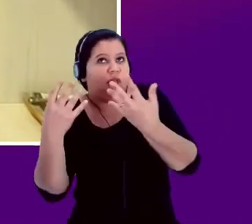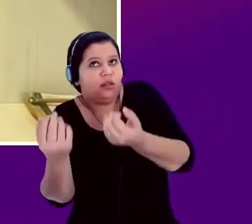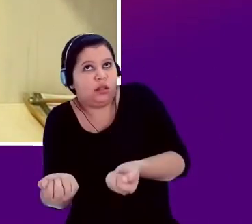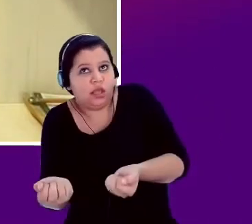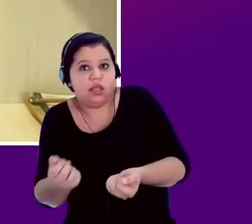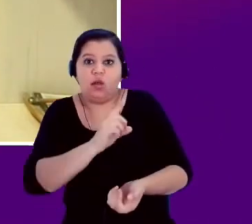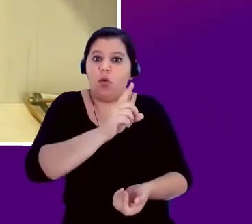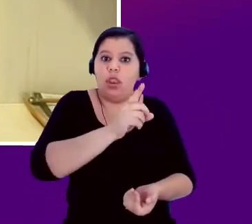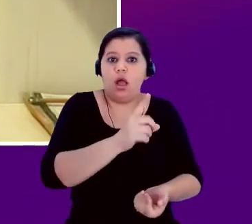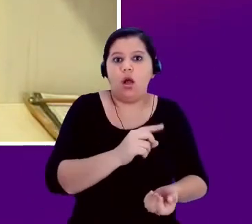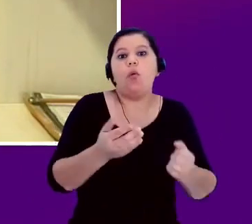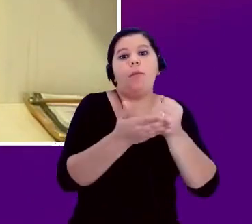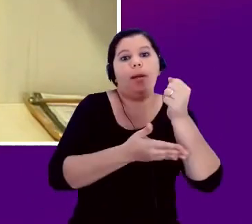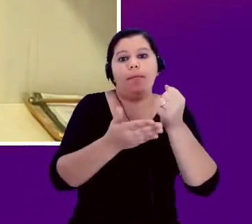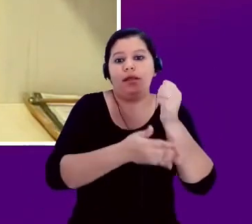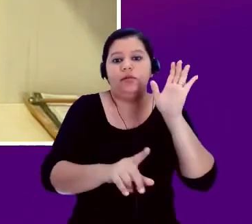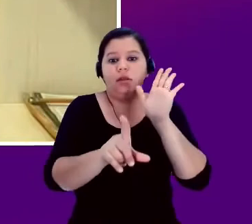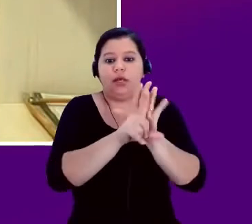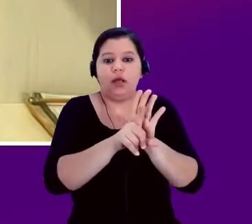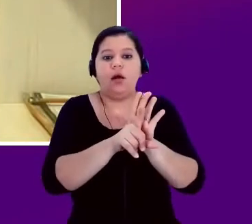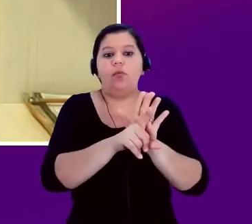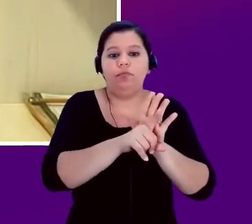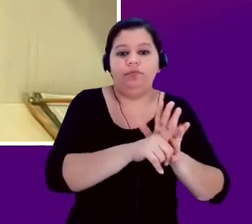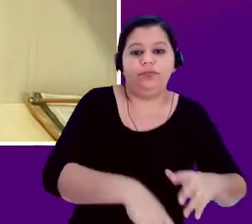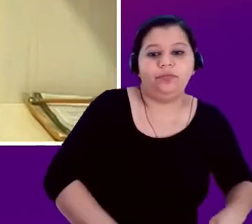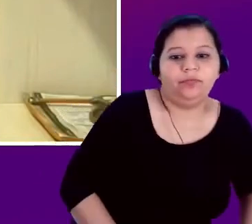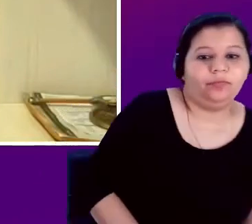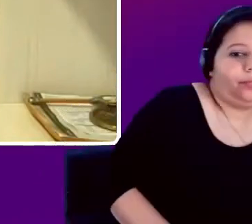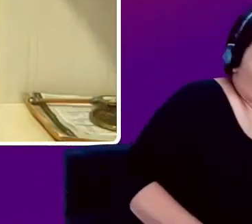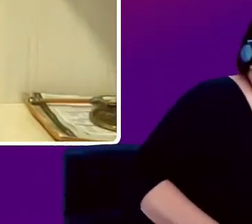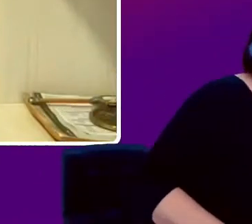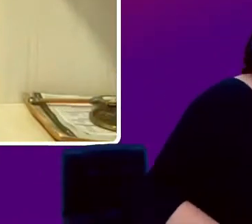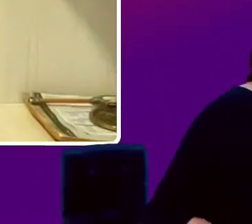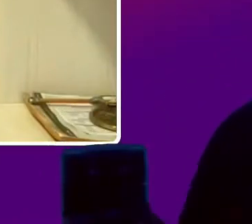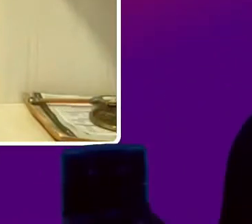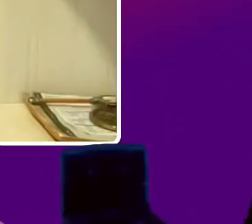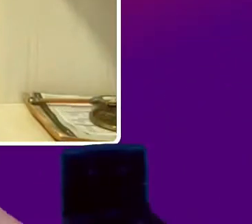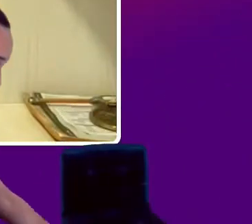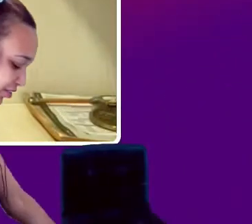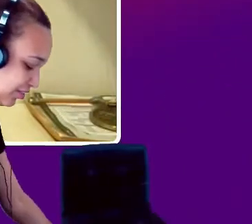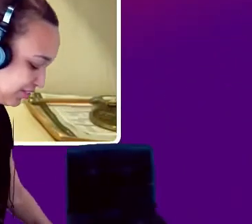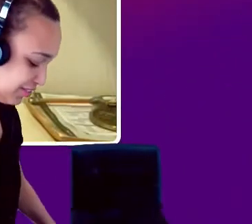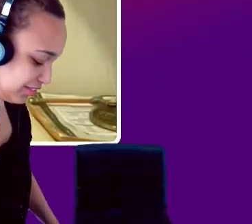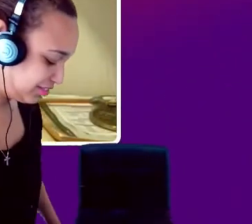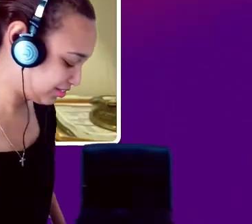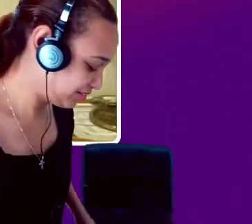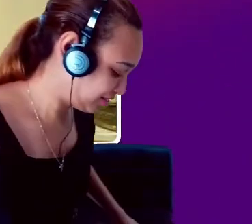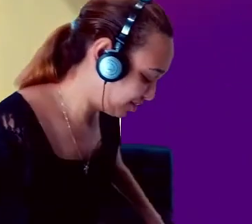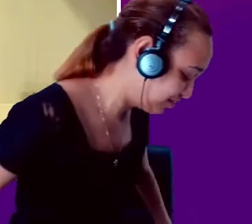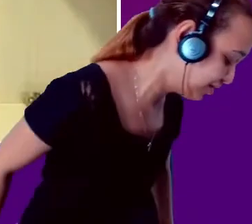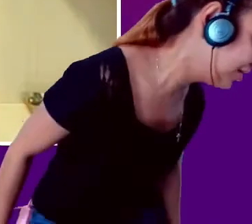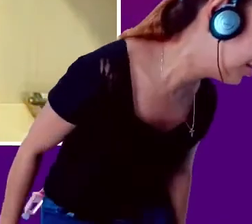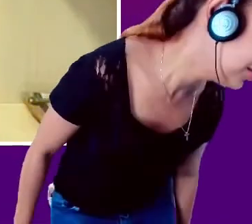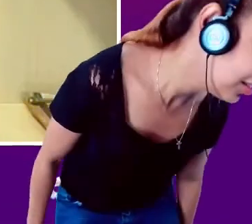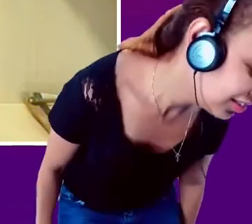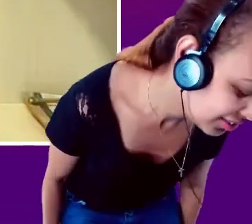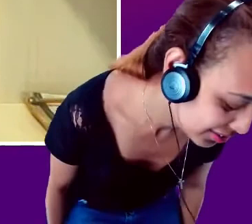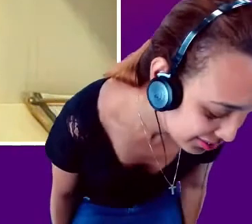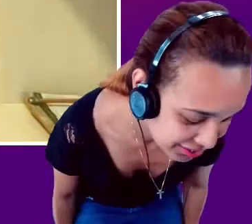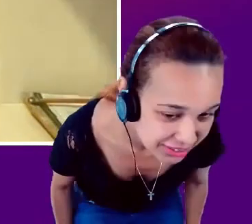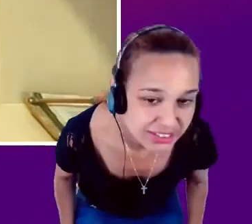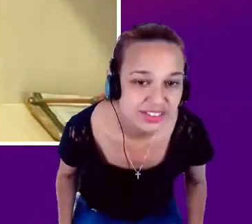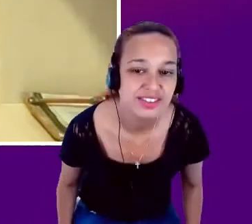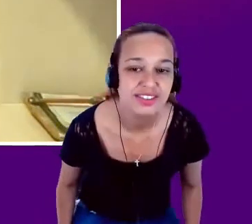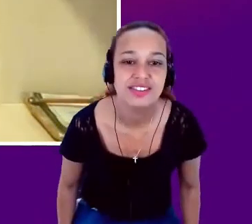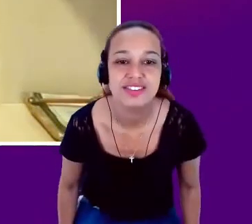legal preferencial, né? E lembrando que o consentimento é uma base legal que traz também uma série de desafios práticos. Em primeiro lugar, um consentimento que tem que